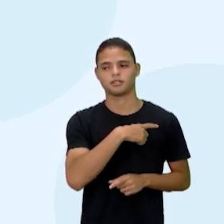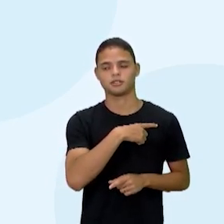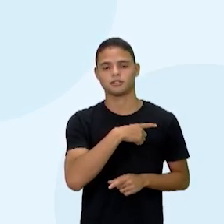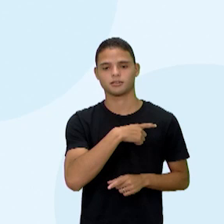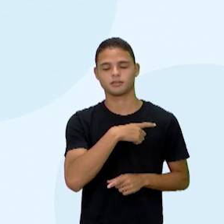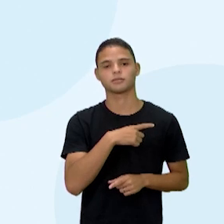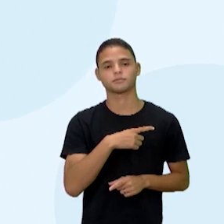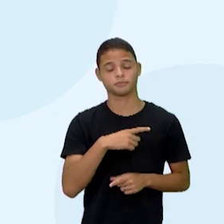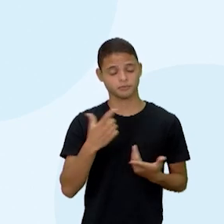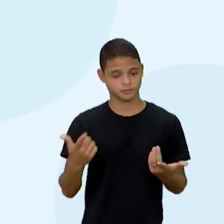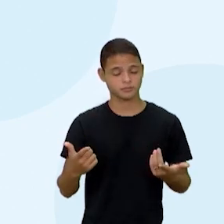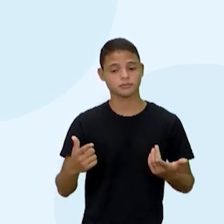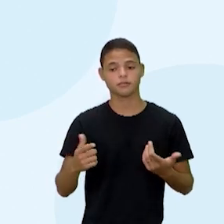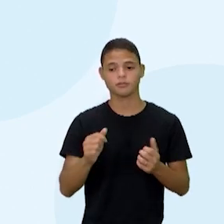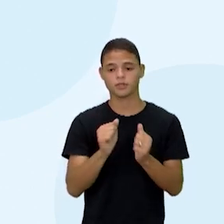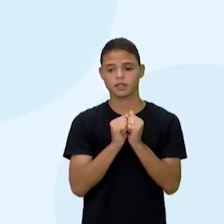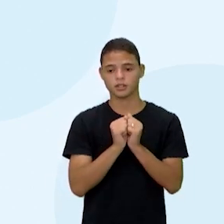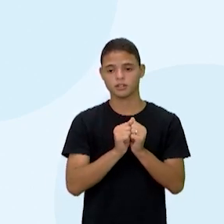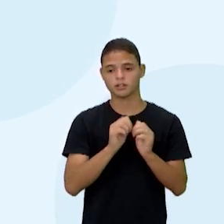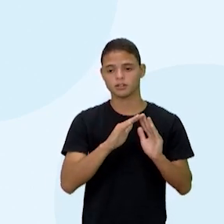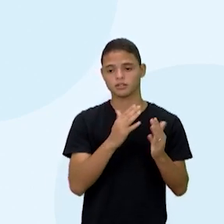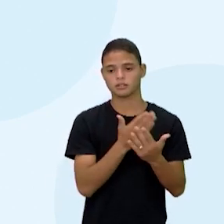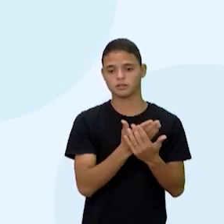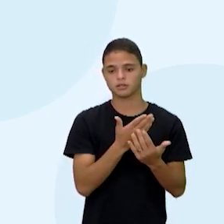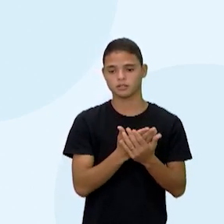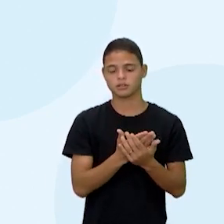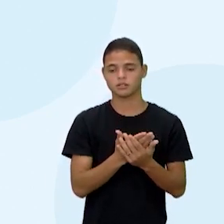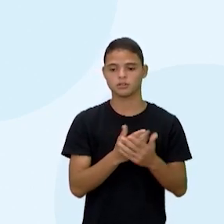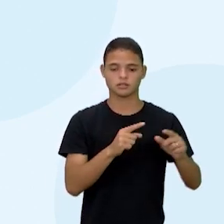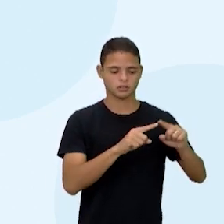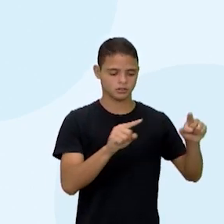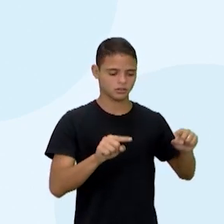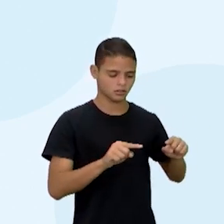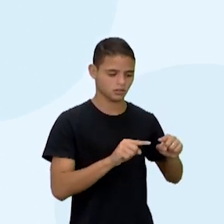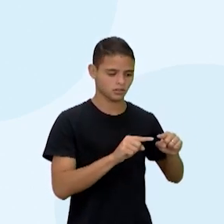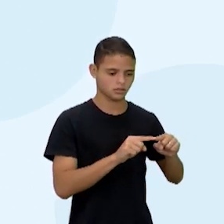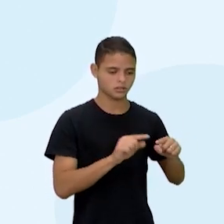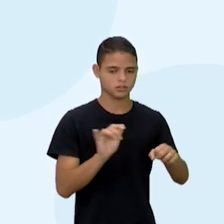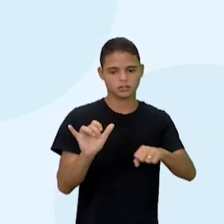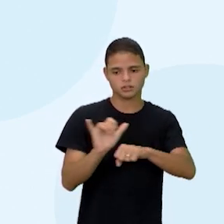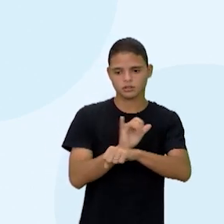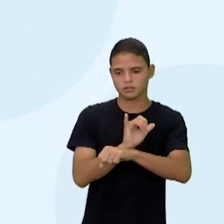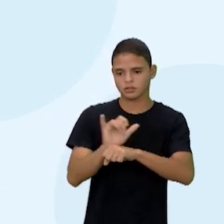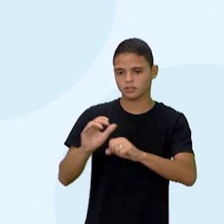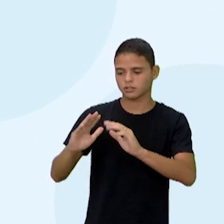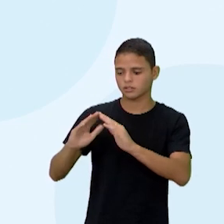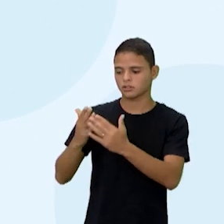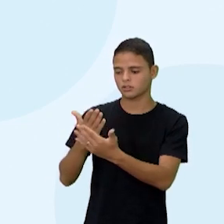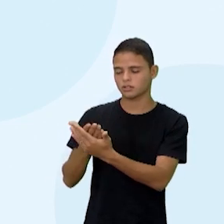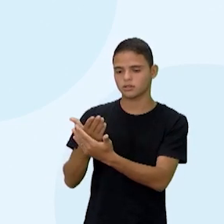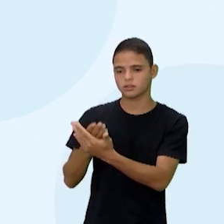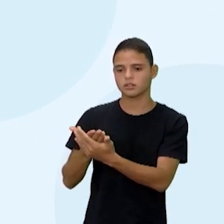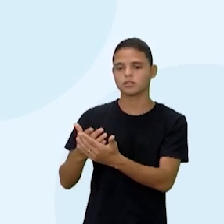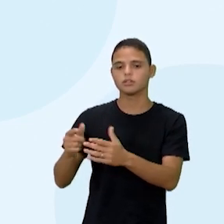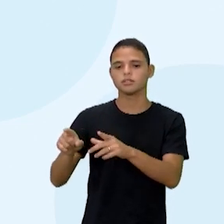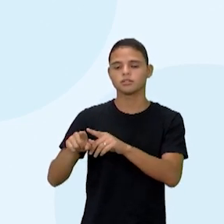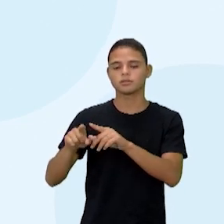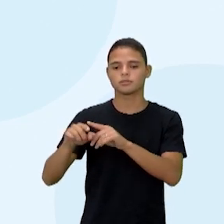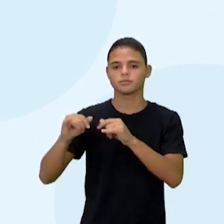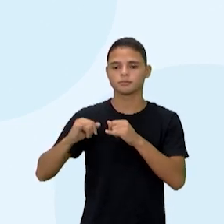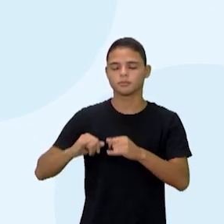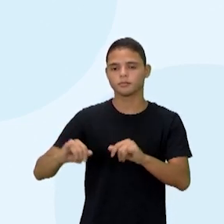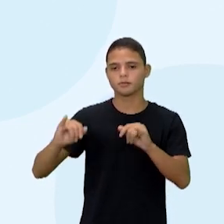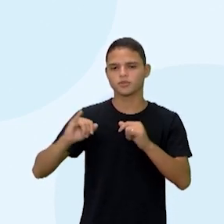jornal foi compartilhado com a escola de origem, porque ela frequentava a sala de recursos em uma outra escola. Foi também compartilhado